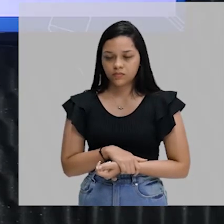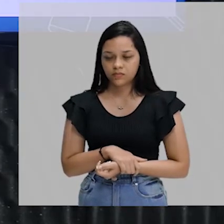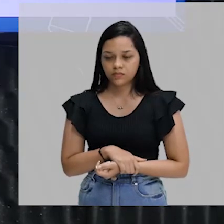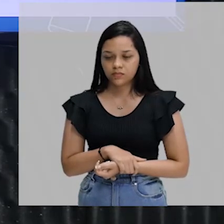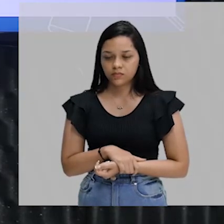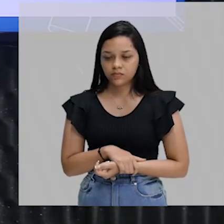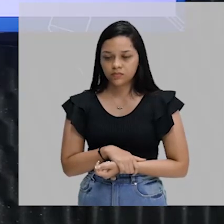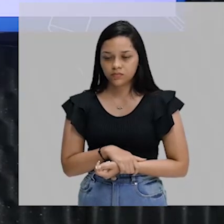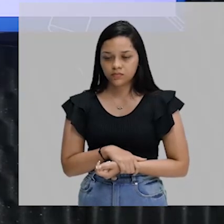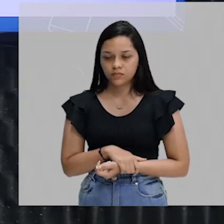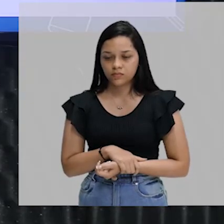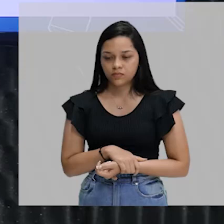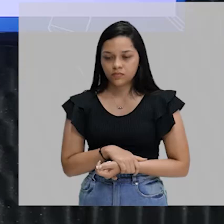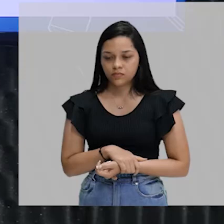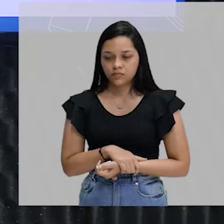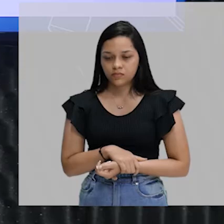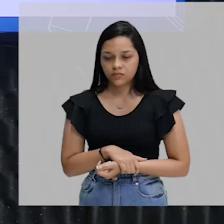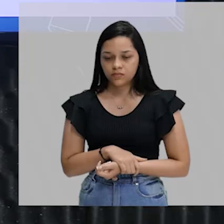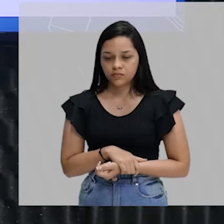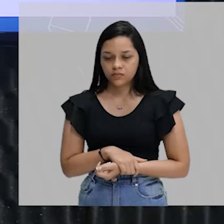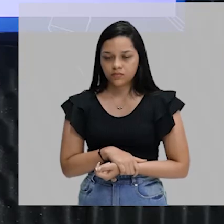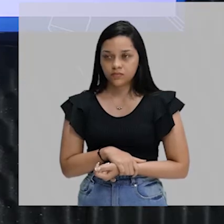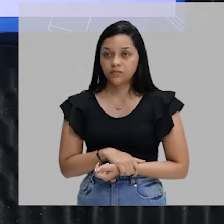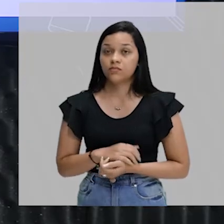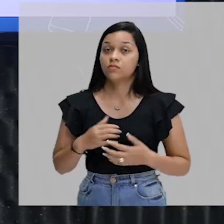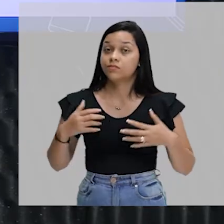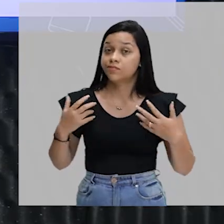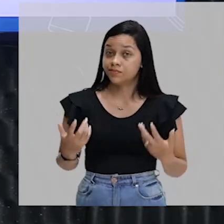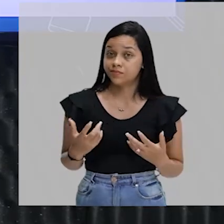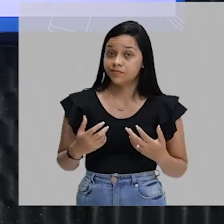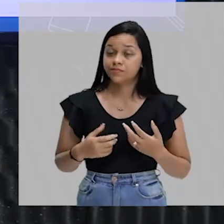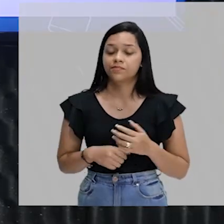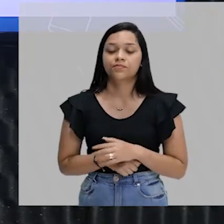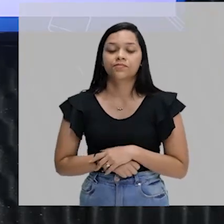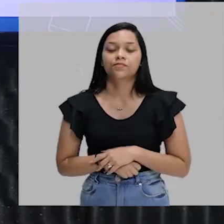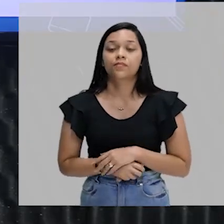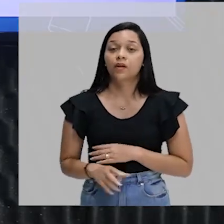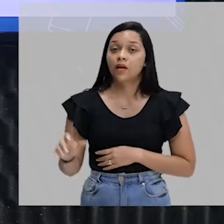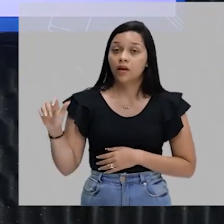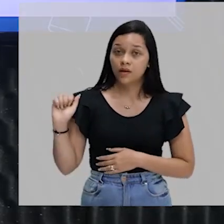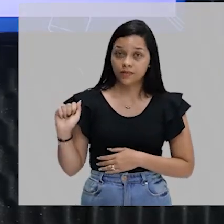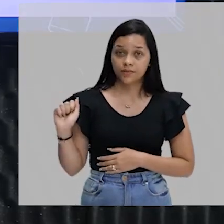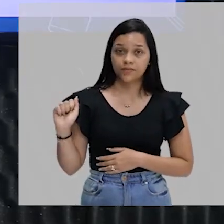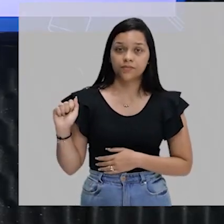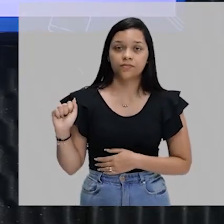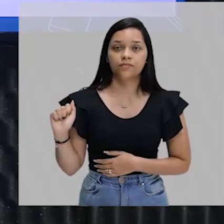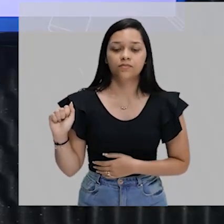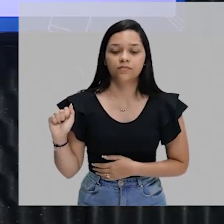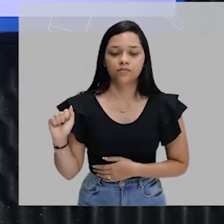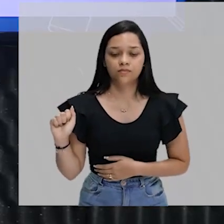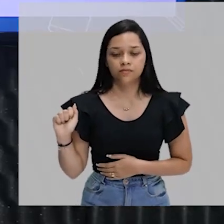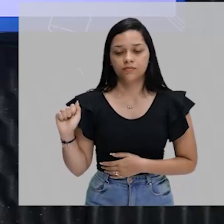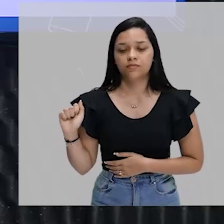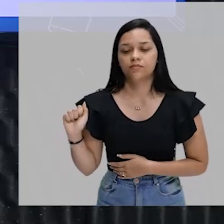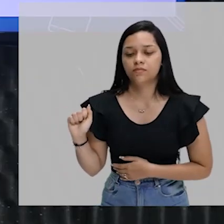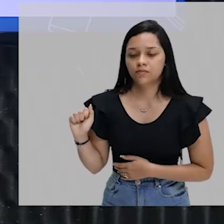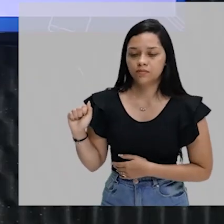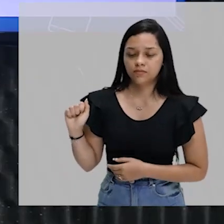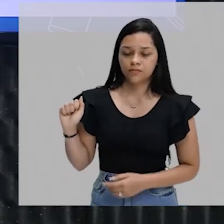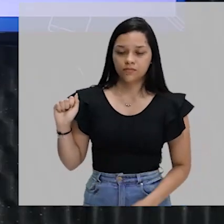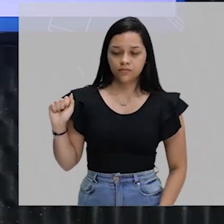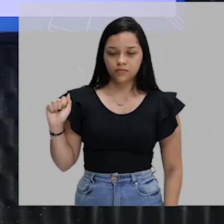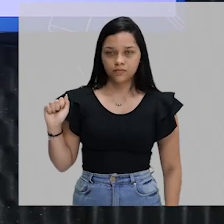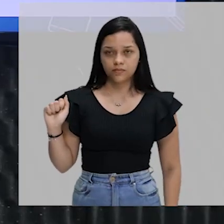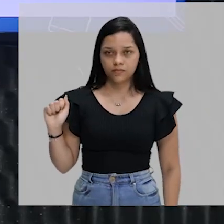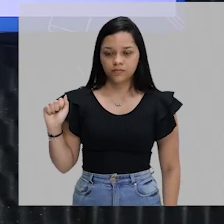modificados, é correto afirmar, vamos lá, letra A, fragmentos de DNA